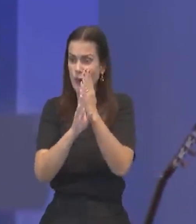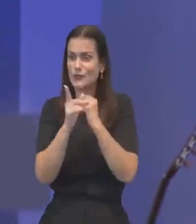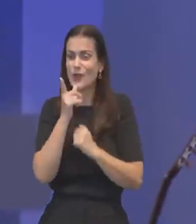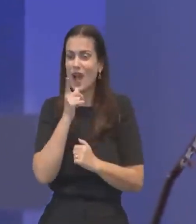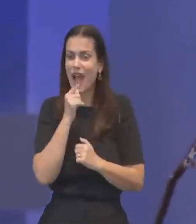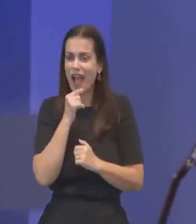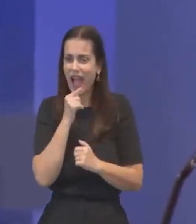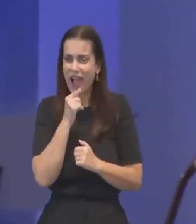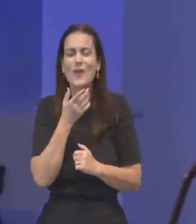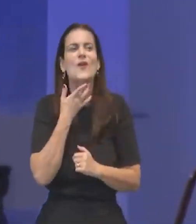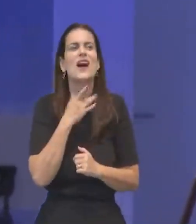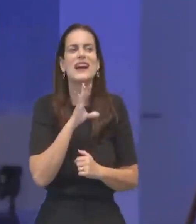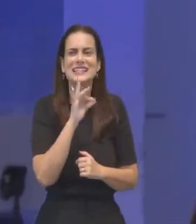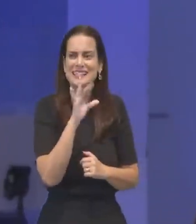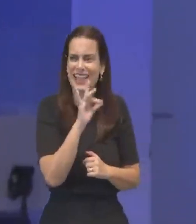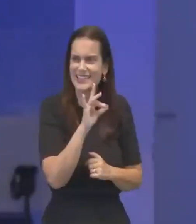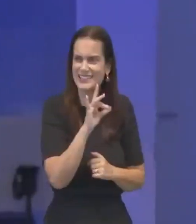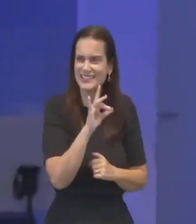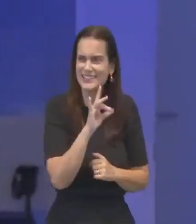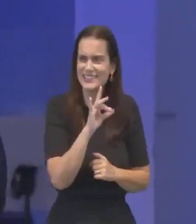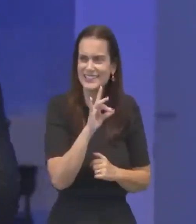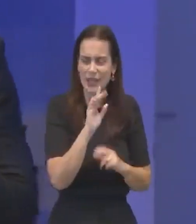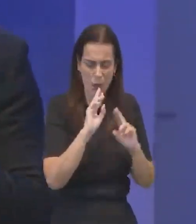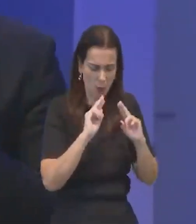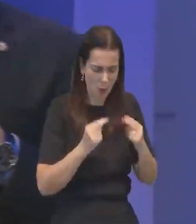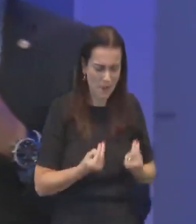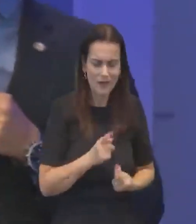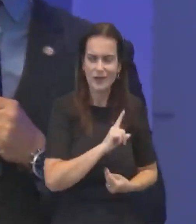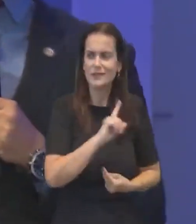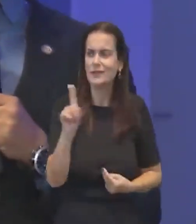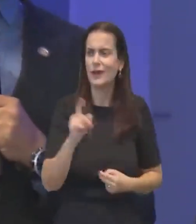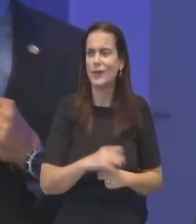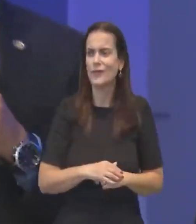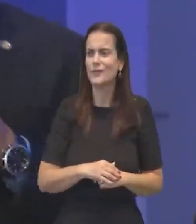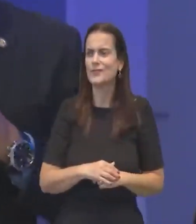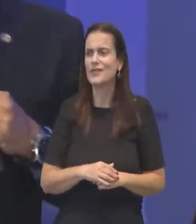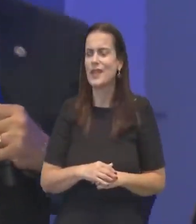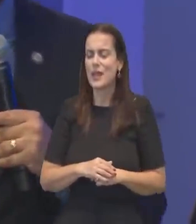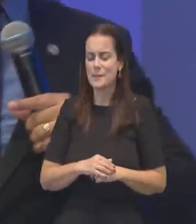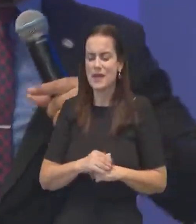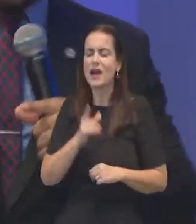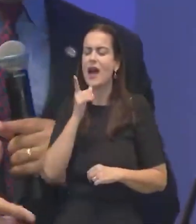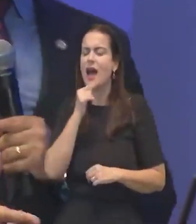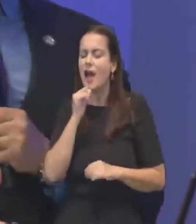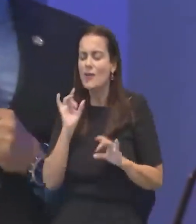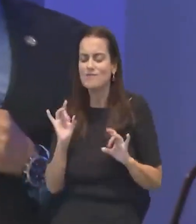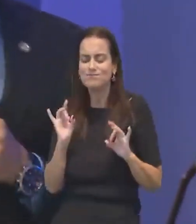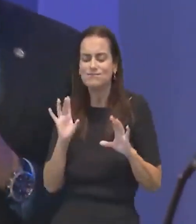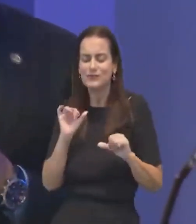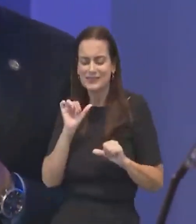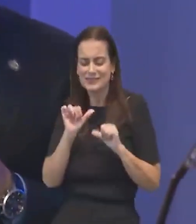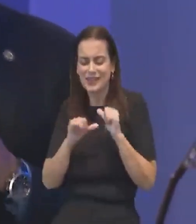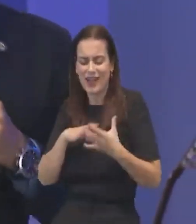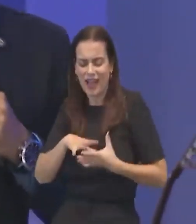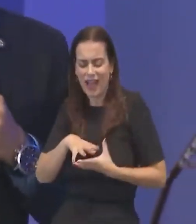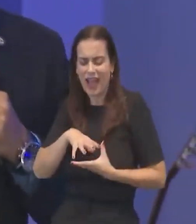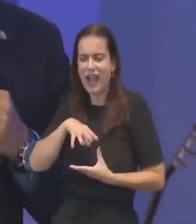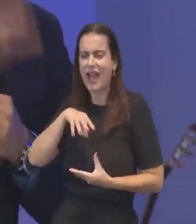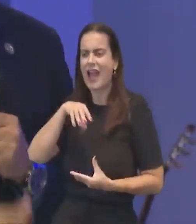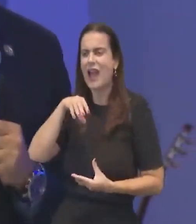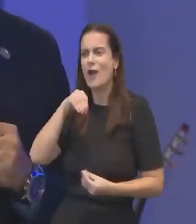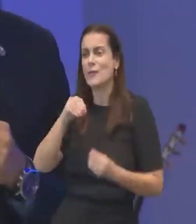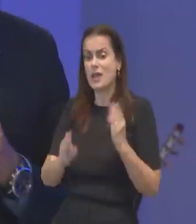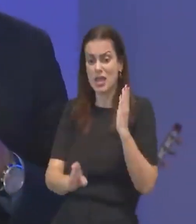que sacia não apenas a sua sede física, mas a água que veio saciar a sua alma. E ela vai aos seus amigos, e ela